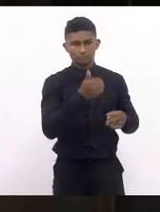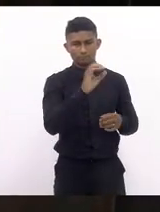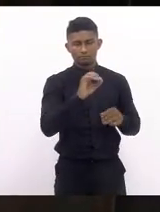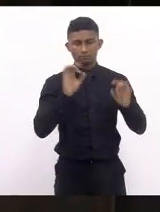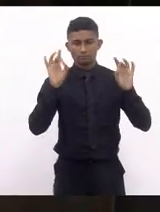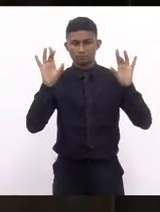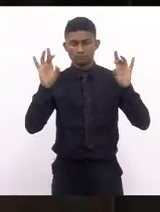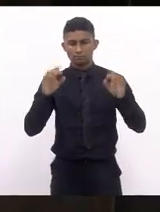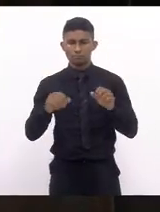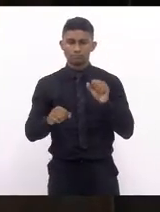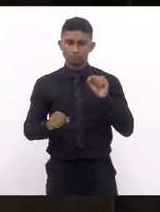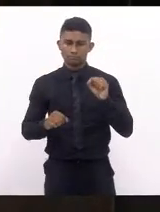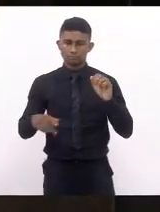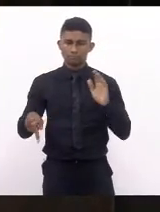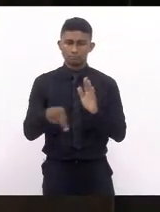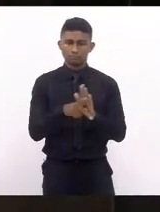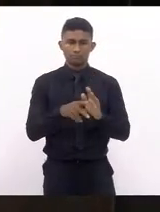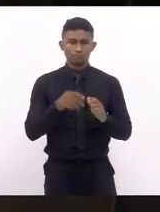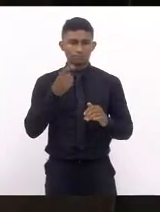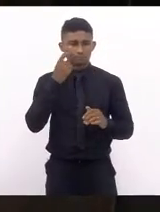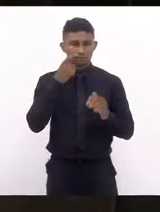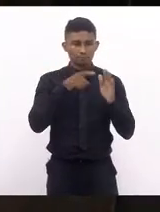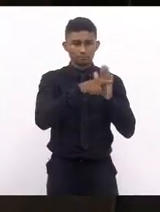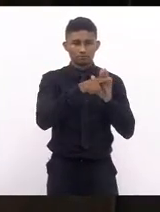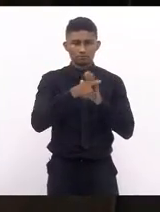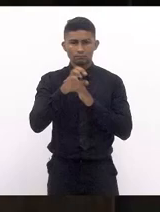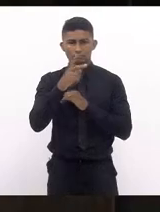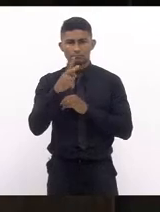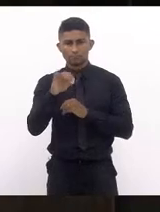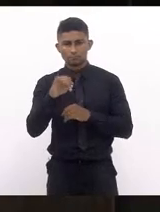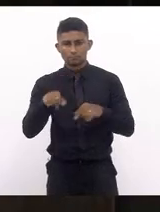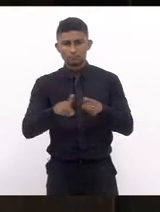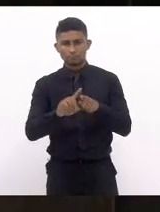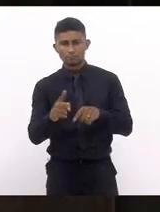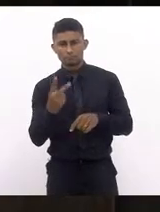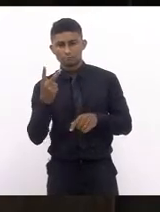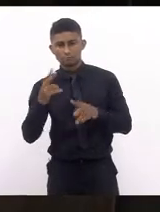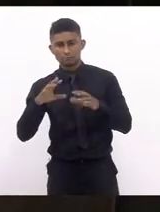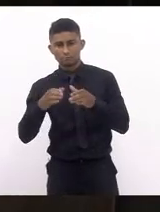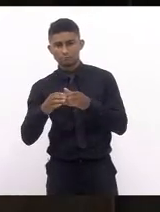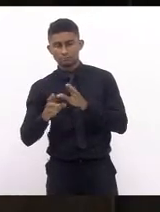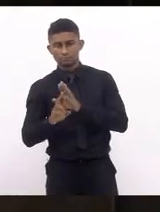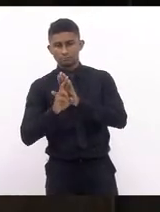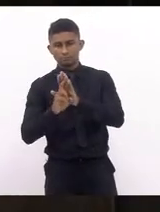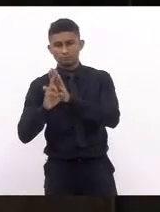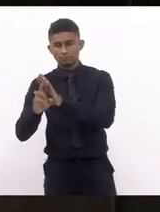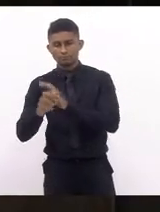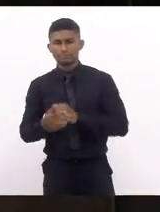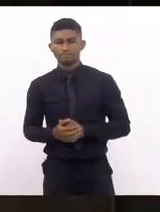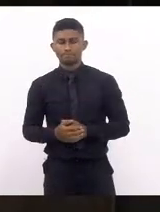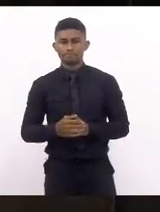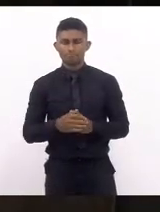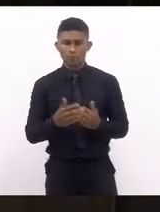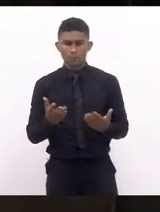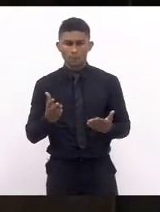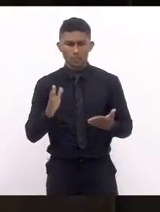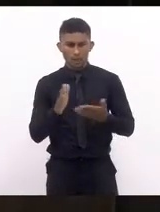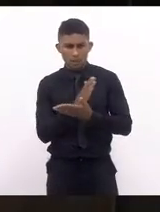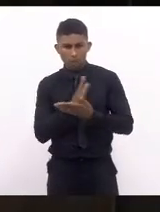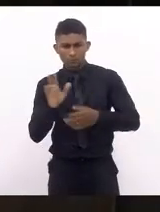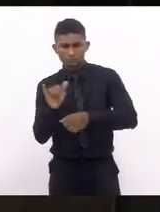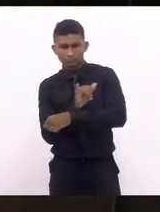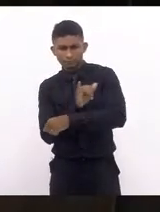oito comissões parlamentares de inquérito CPI e duas comissões de representação um dos principais instrumentos